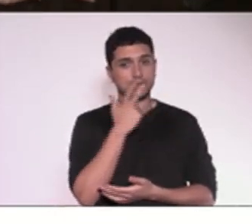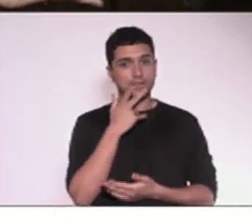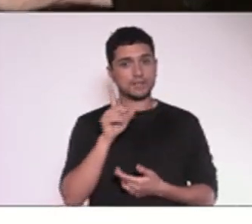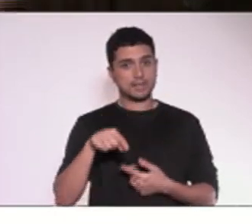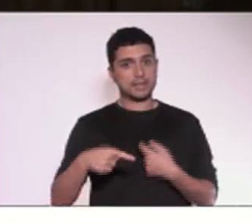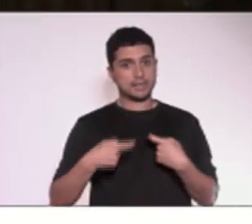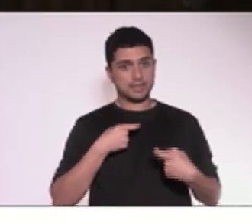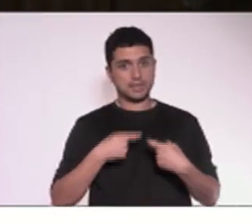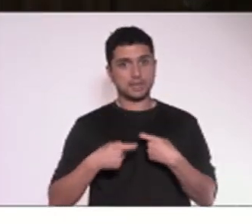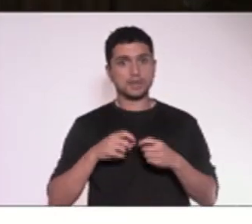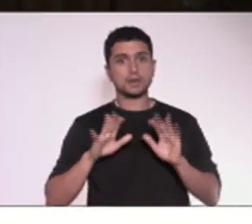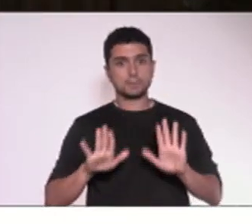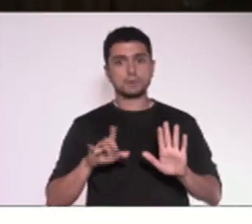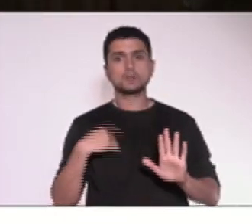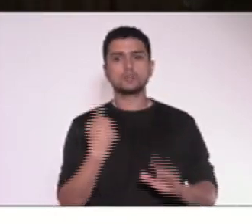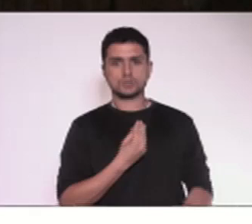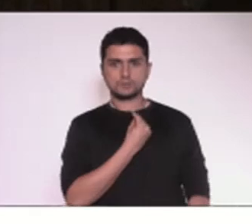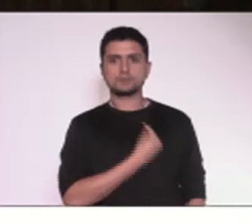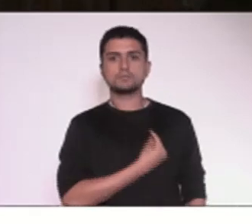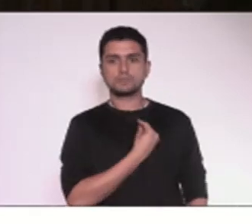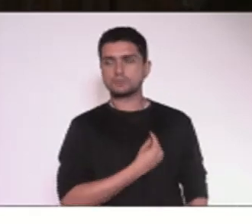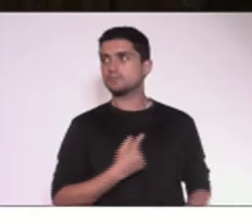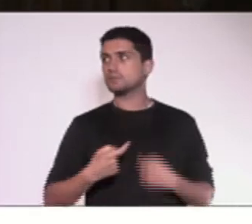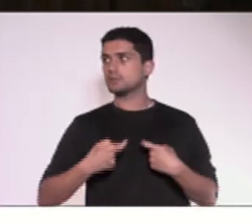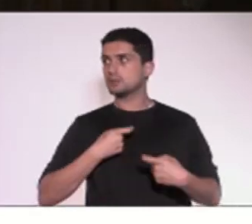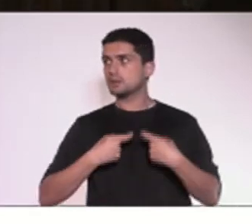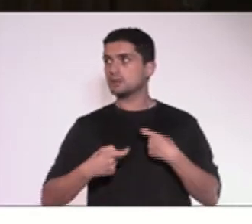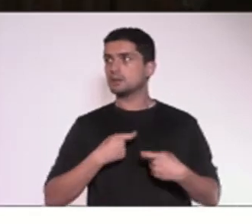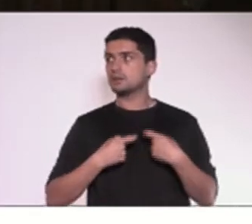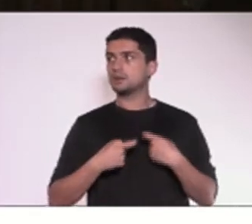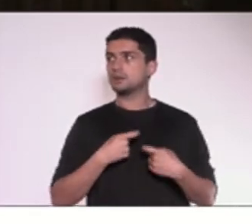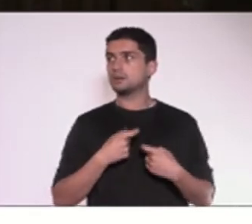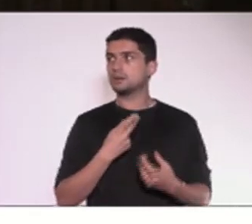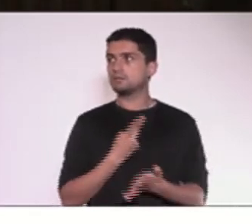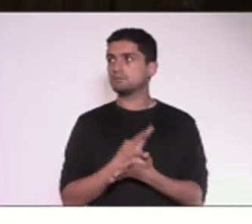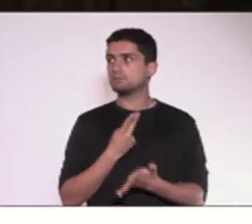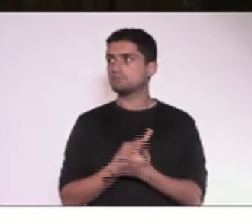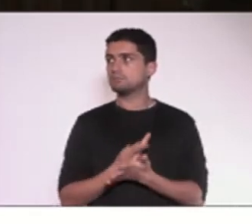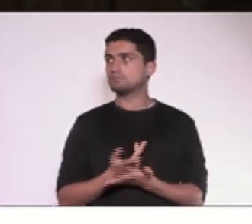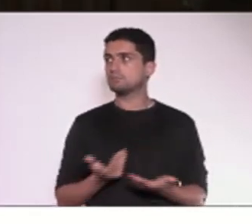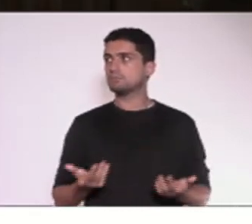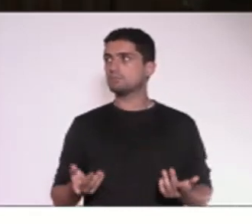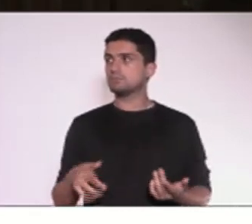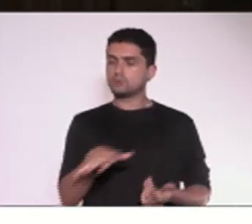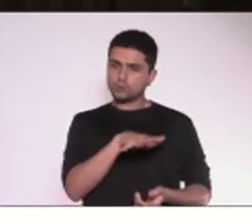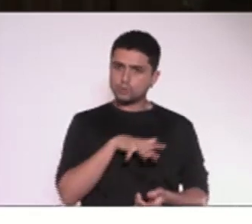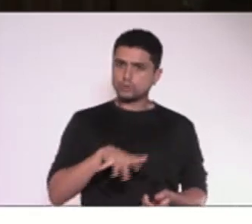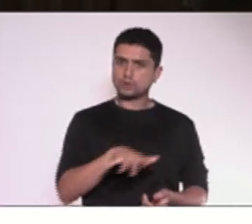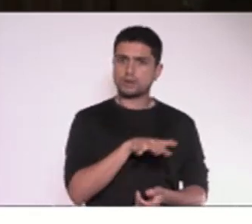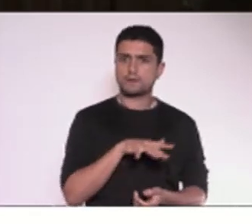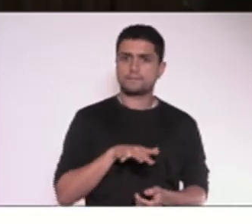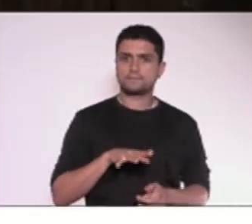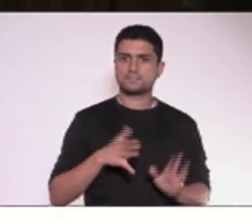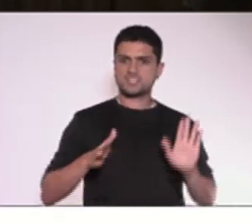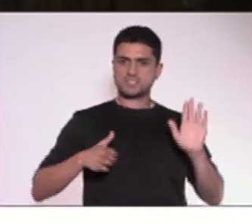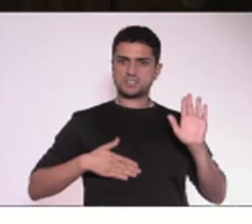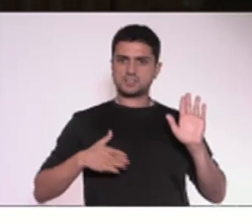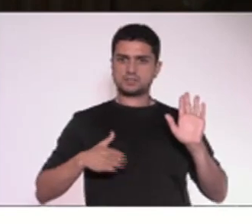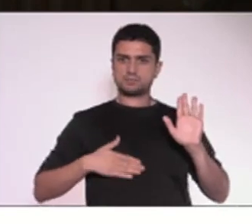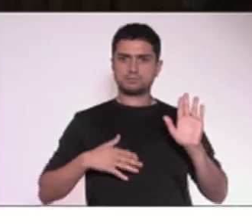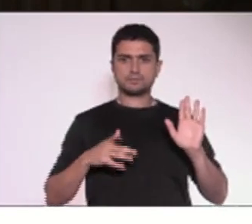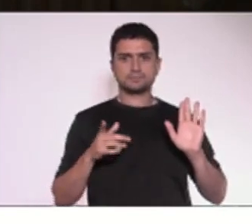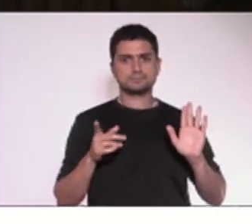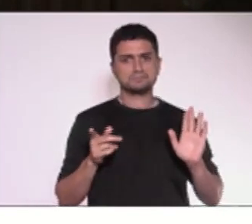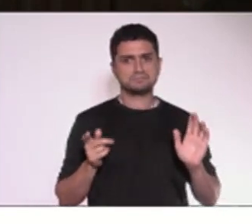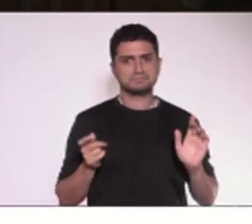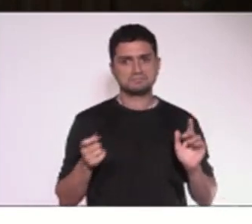vive numa guerra, mas a gente vive numa guerra irregular, num território em que os criminosos são completamente impermeáveis a qualquer